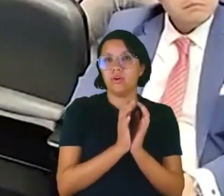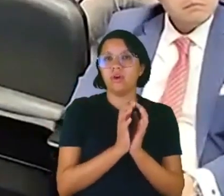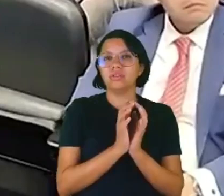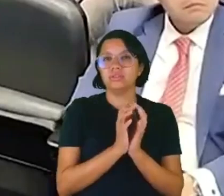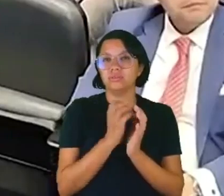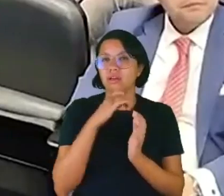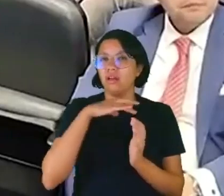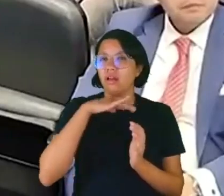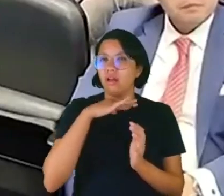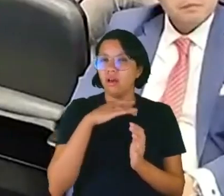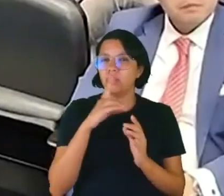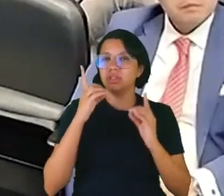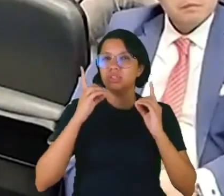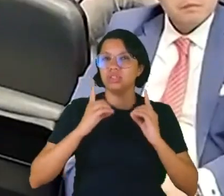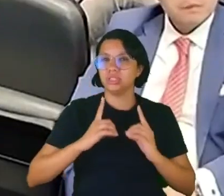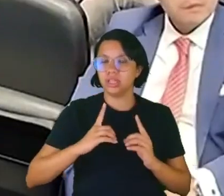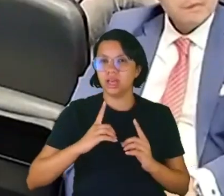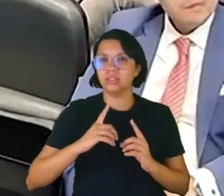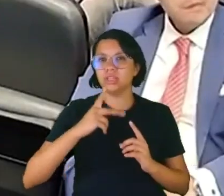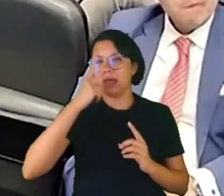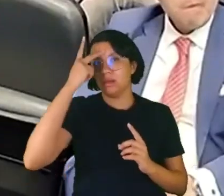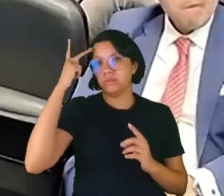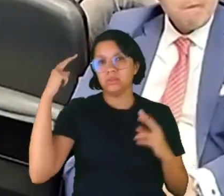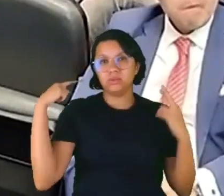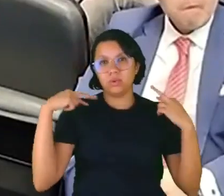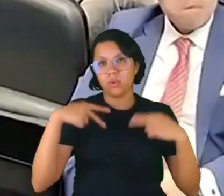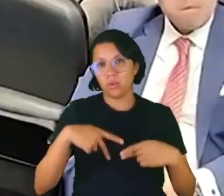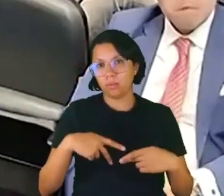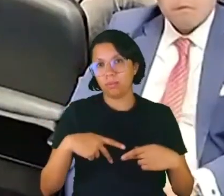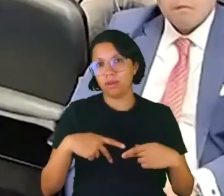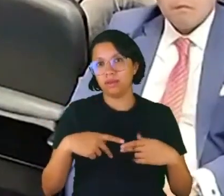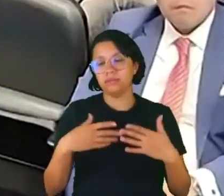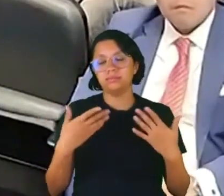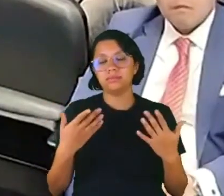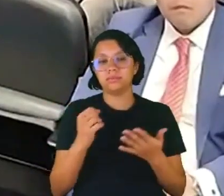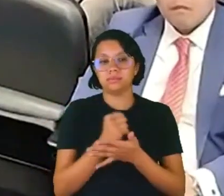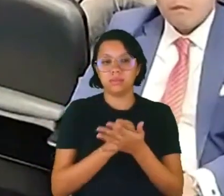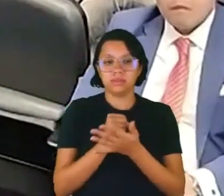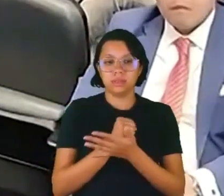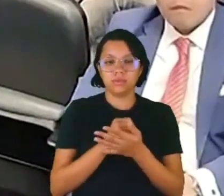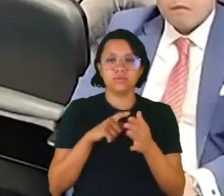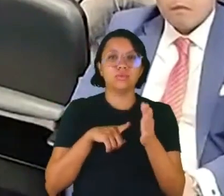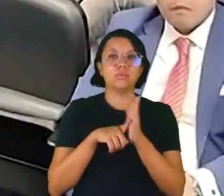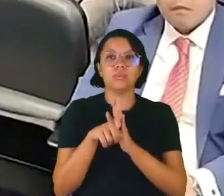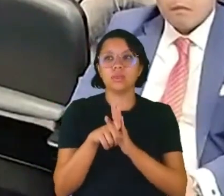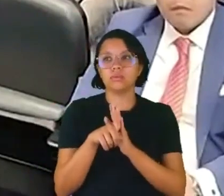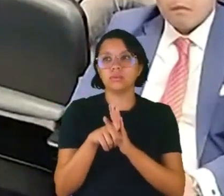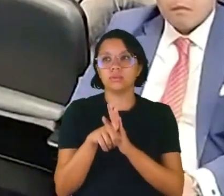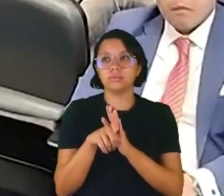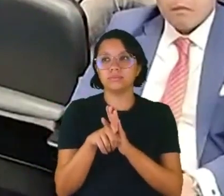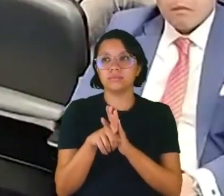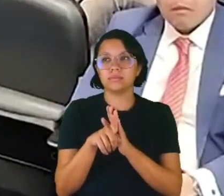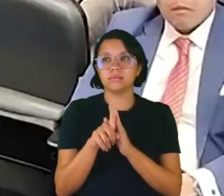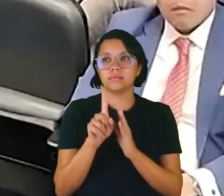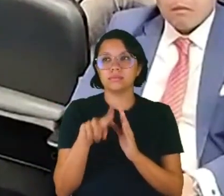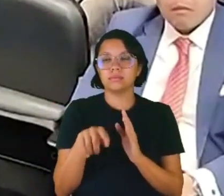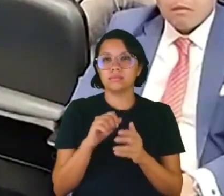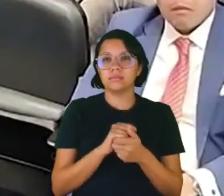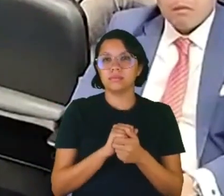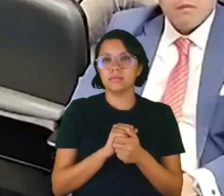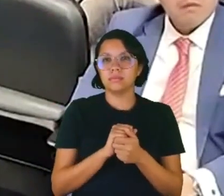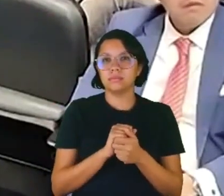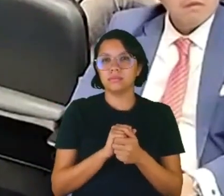ofende, de certa forma, a dignidade da pessoa humana, né? Então, basicamente, o que eu estou perguntando é o seguinte: um